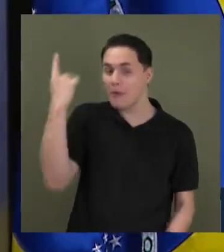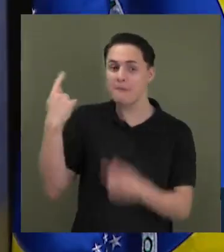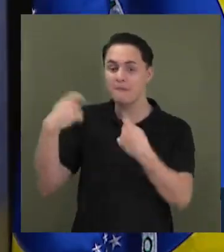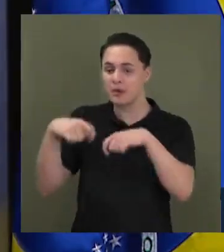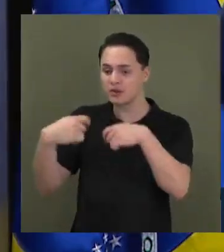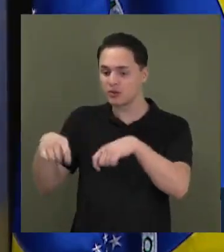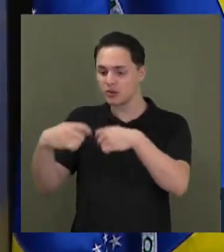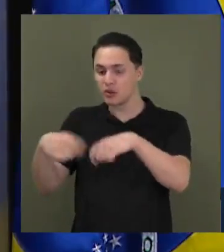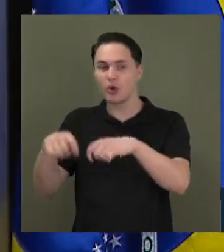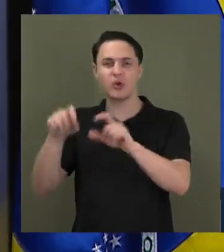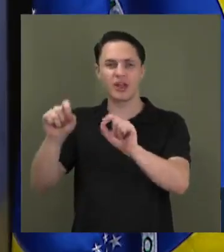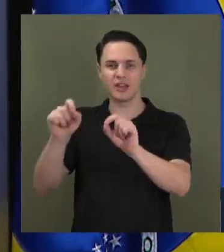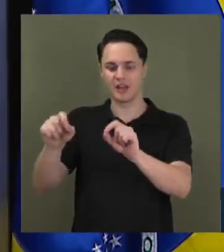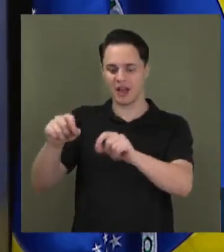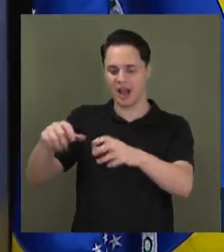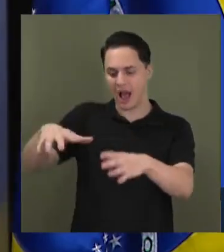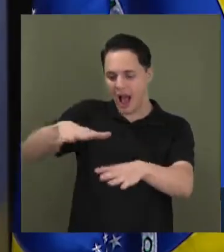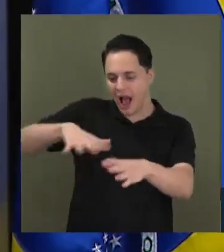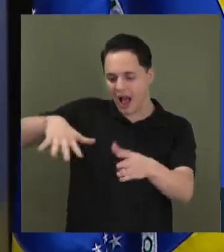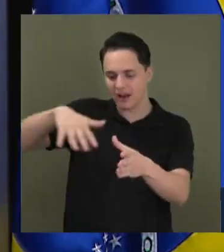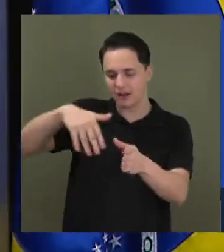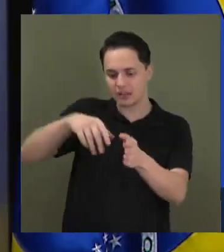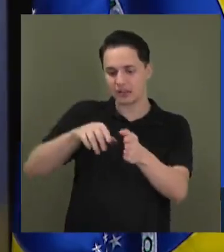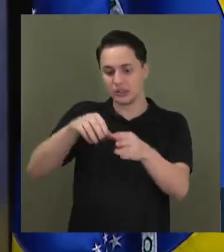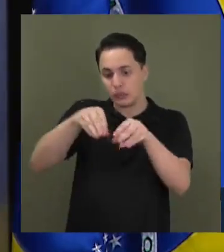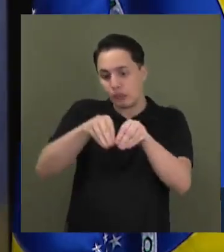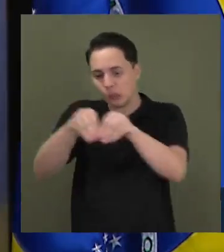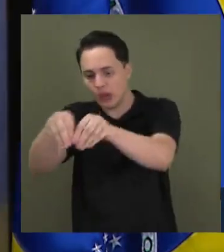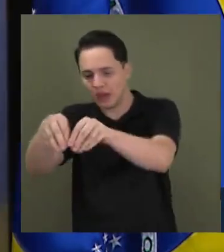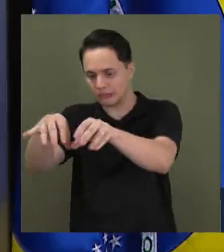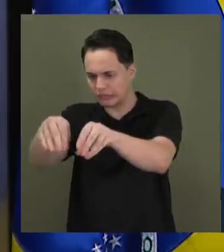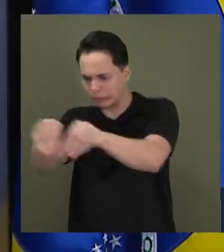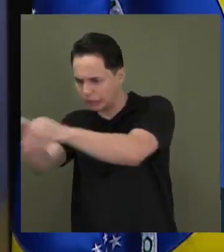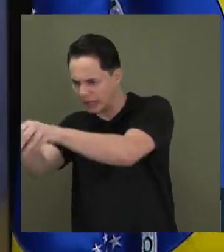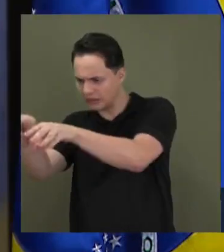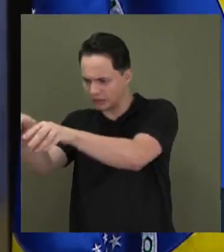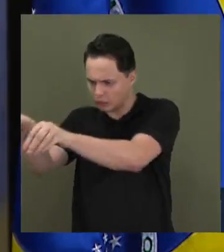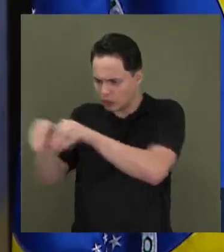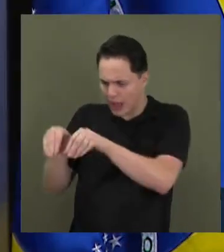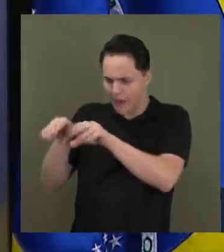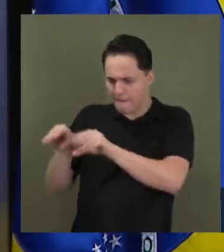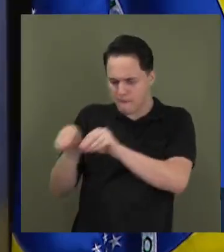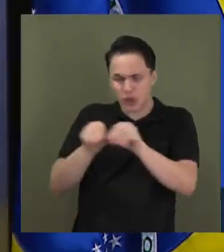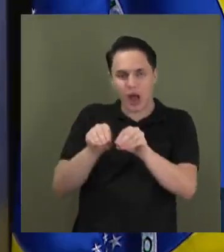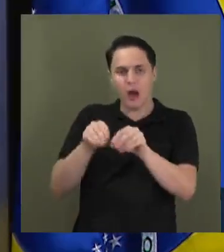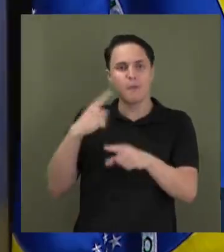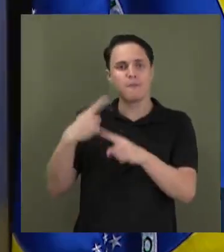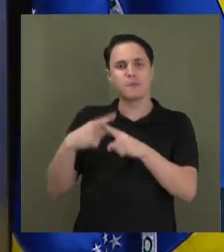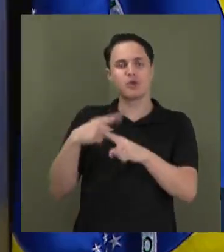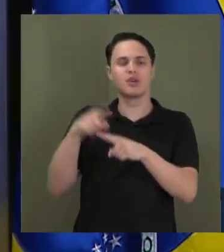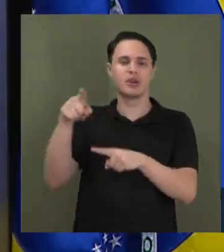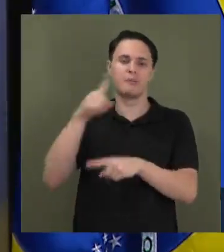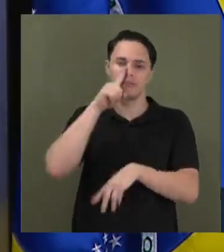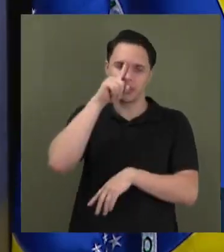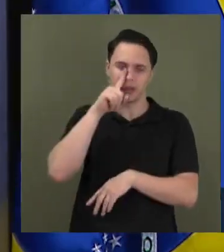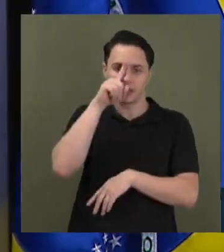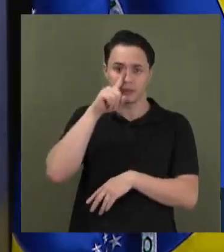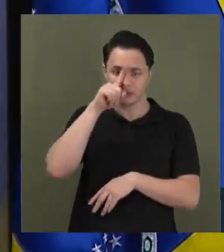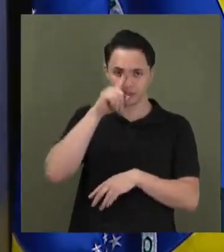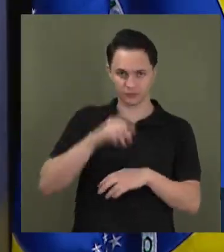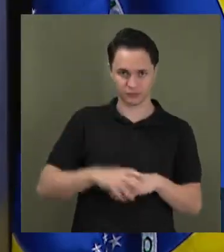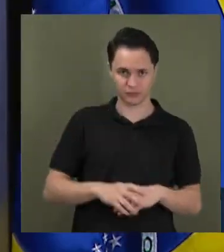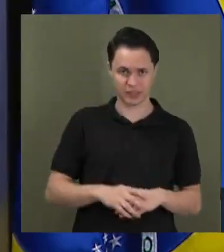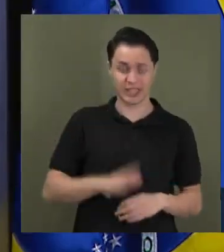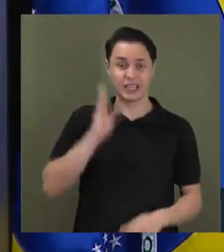deslocamentos internos forçados. Estima-se que já morreram em combate cerca de 500